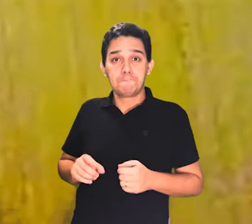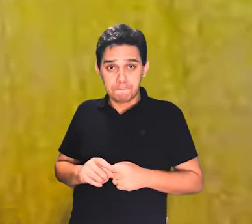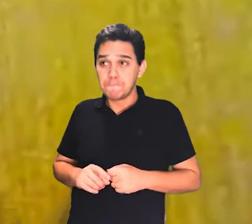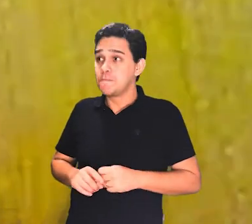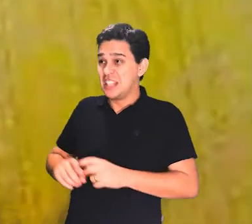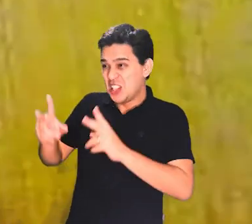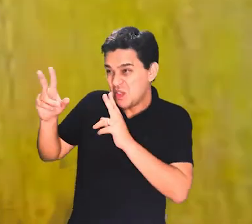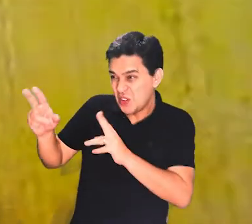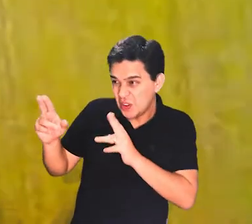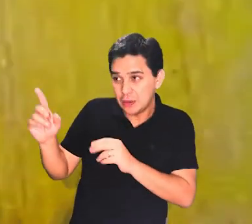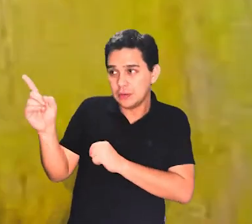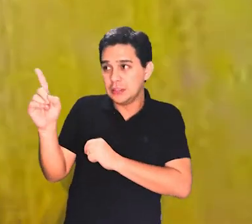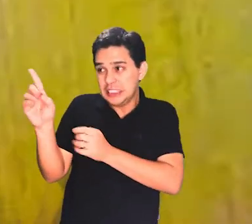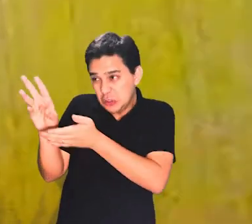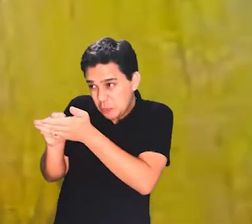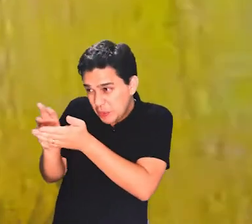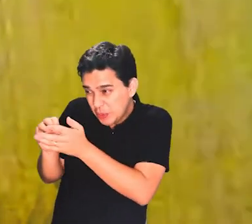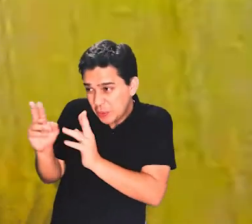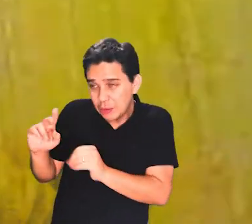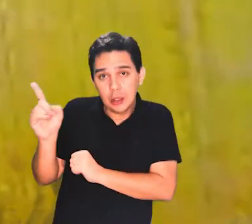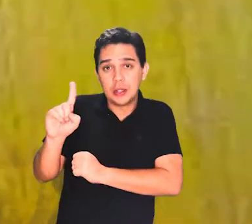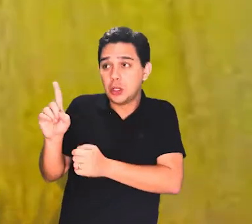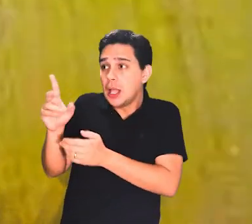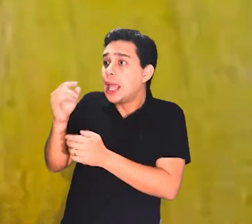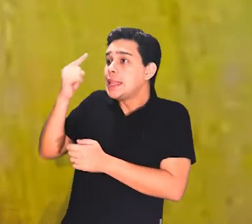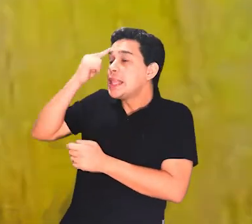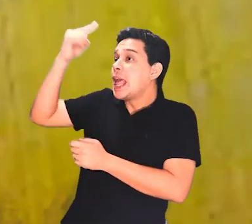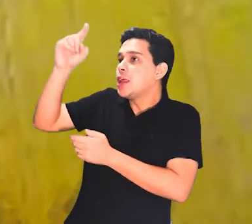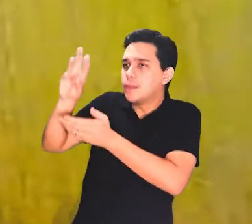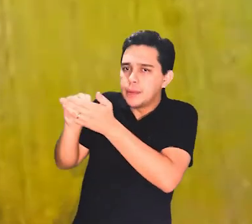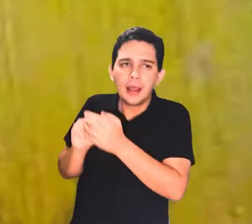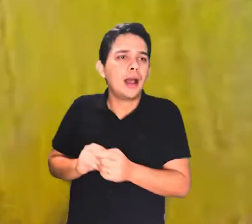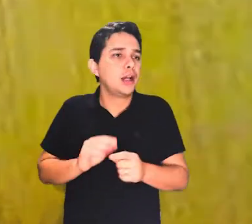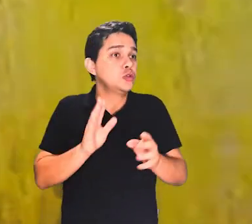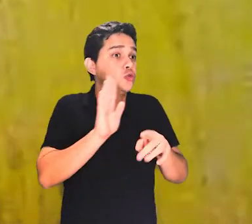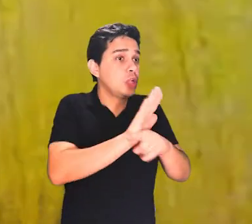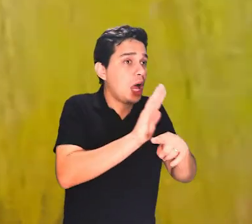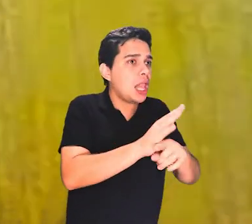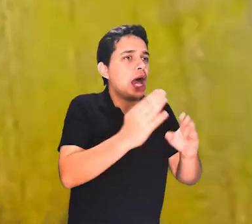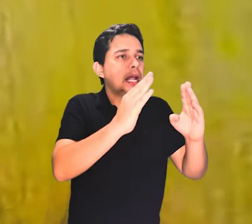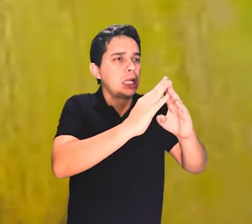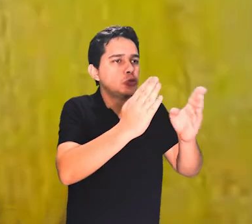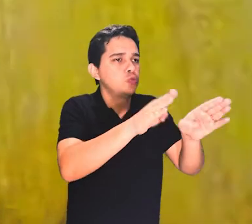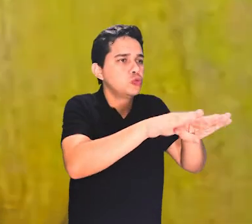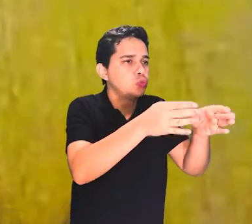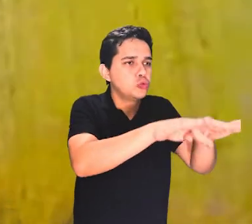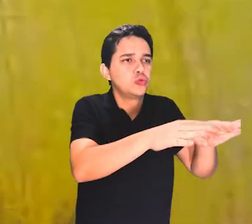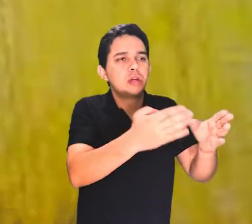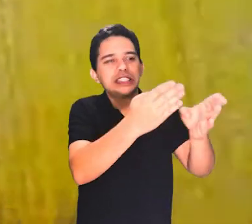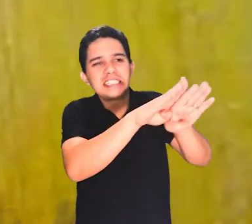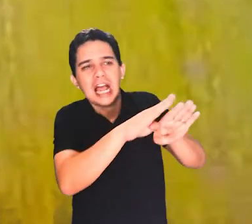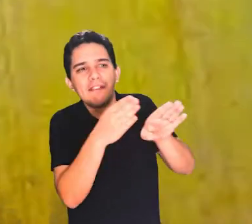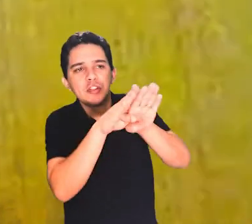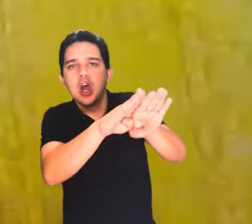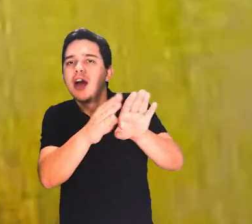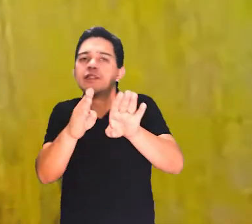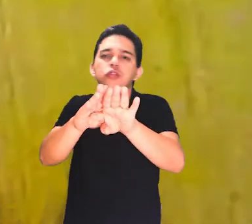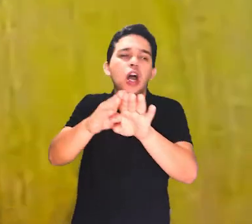cada uma das políticas. E houve realmente um movimento muito forte, tiveram ações pelos colegas